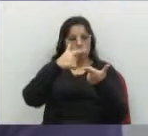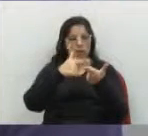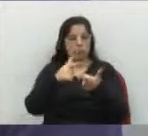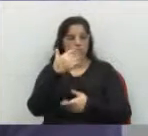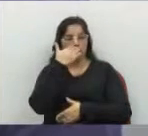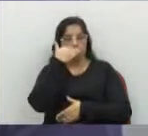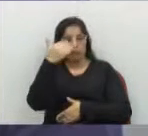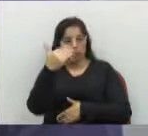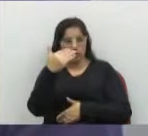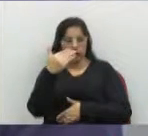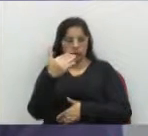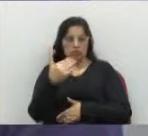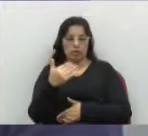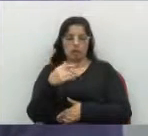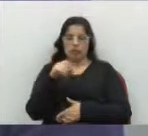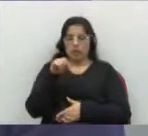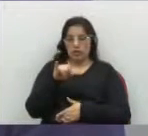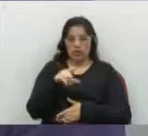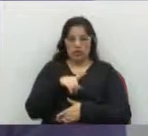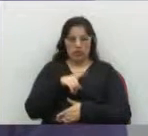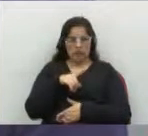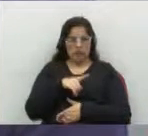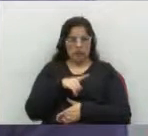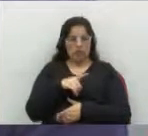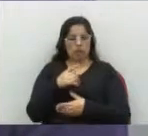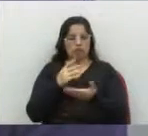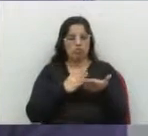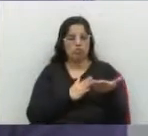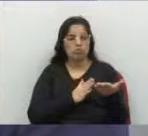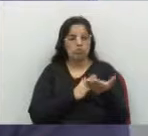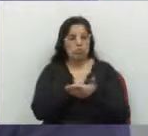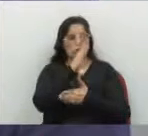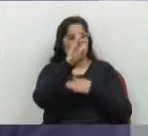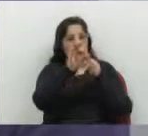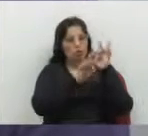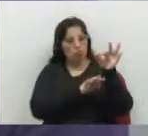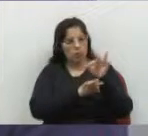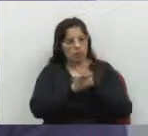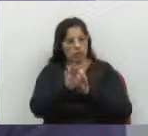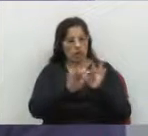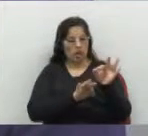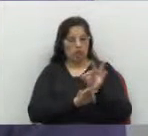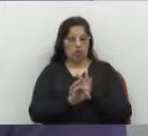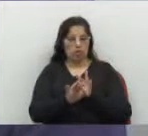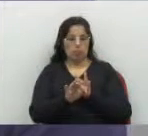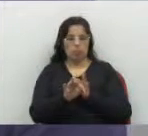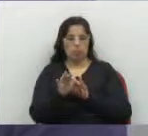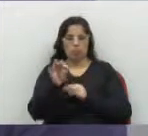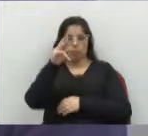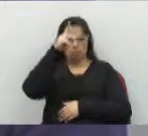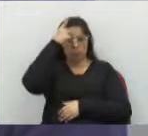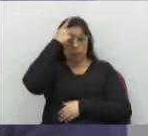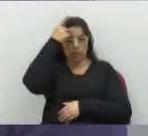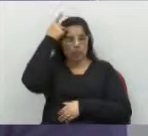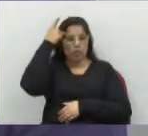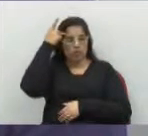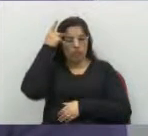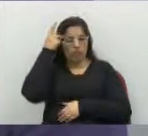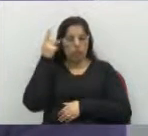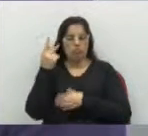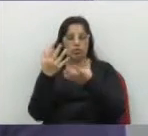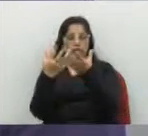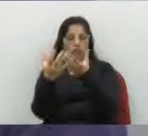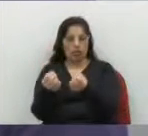para, se houver a possibilidade da aprovação do encaminhamento desse projeto pelo prefeito, para que seja aprovado